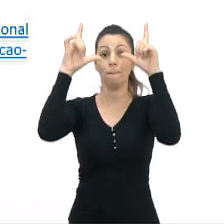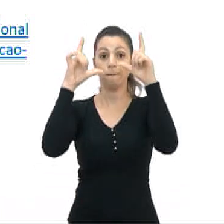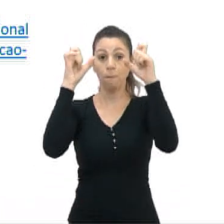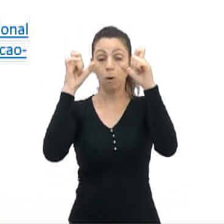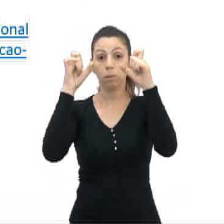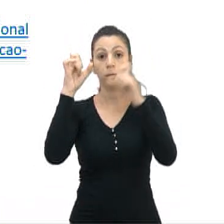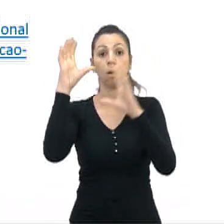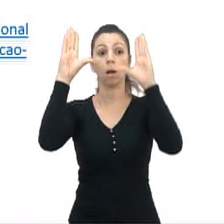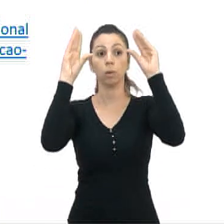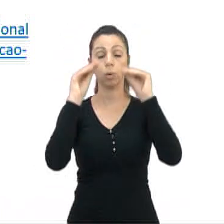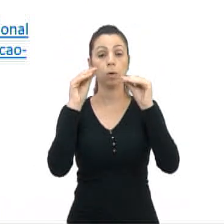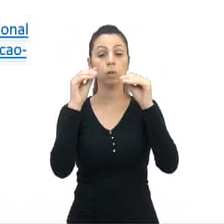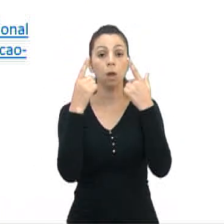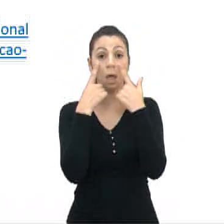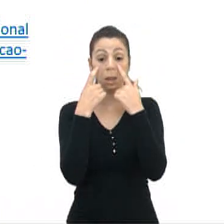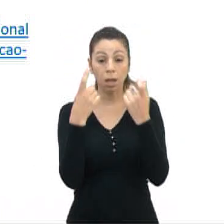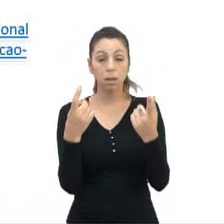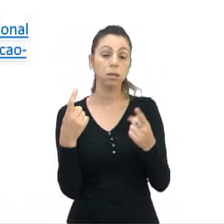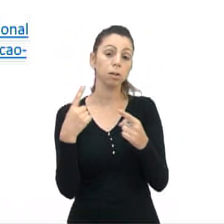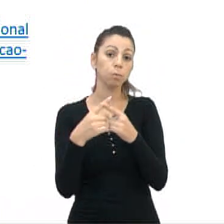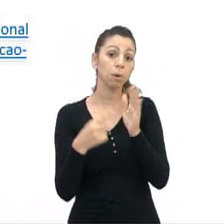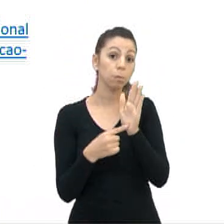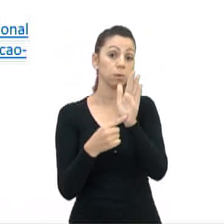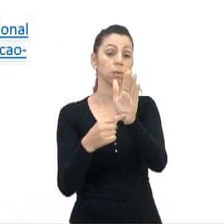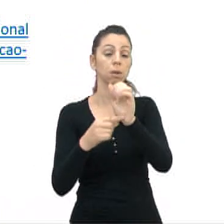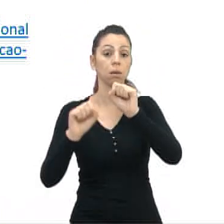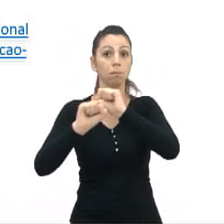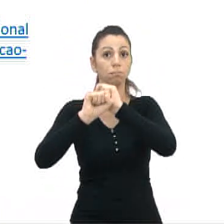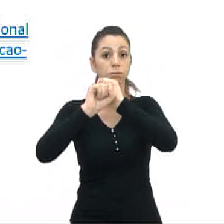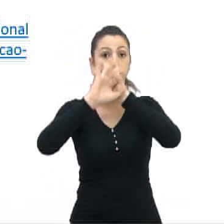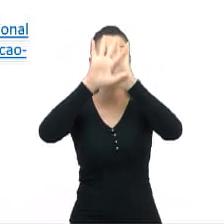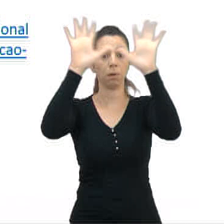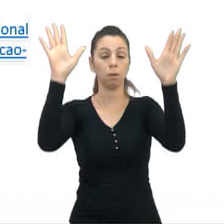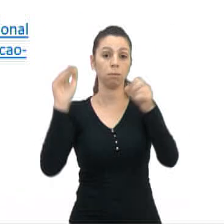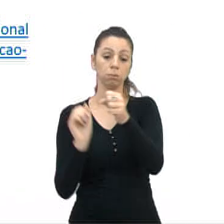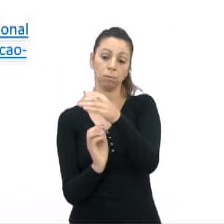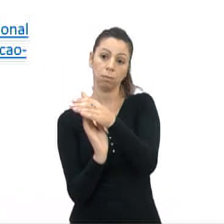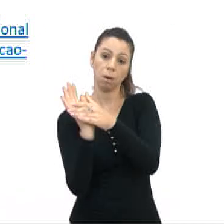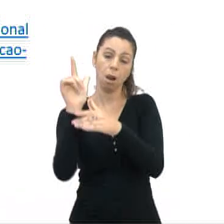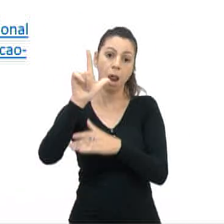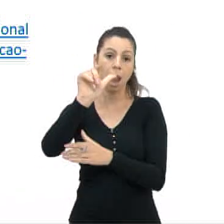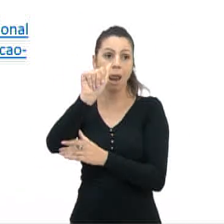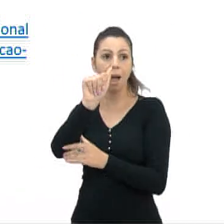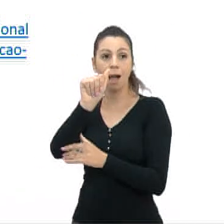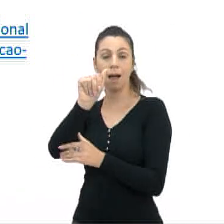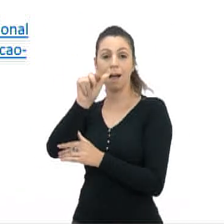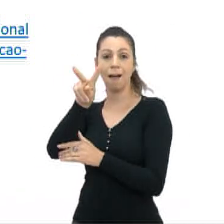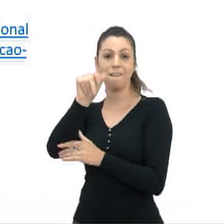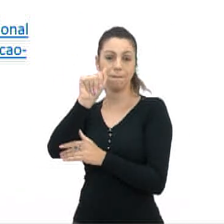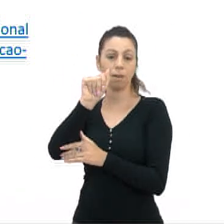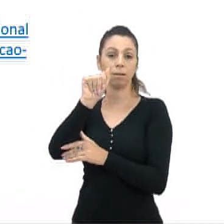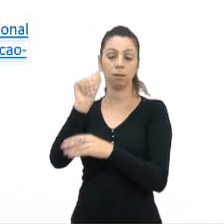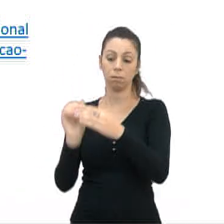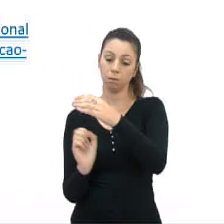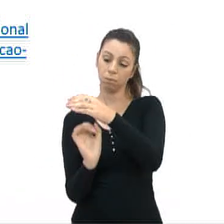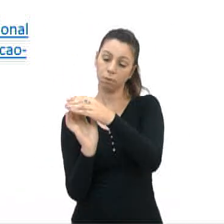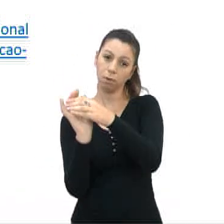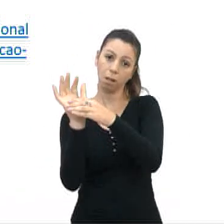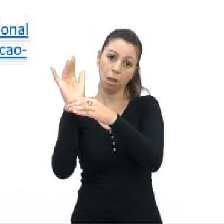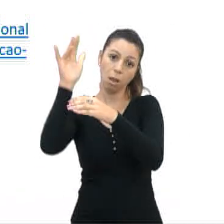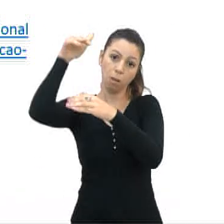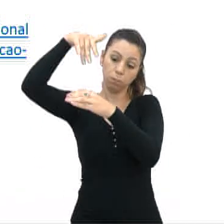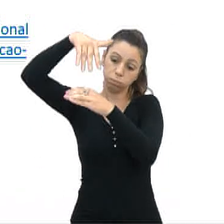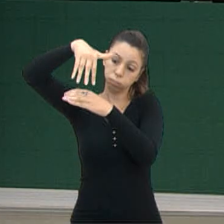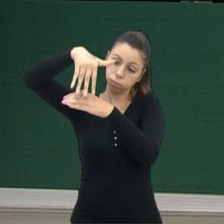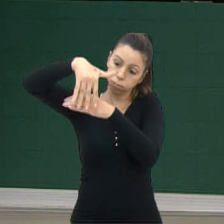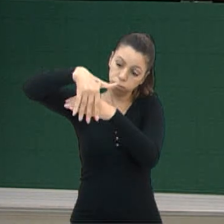interessante, para mostrar a luz da lava, que é o magma saindo pelo vulcão que a gente chama de lava,